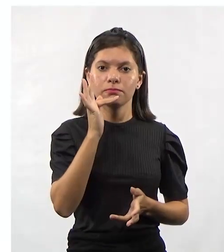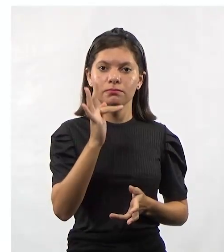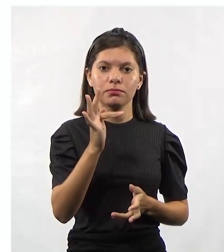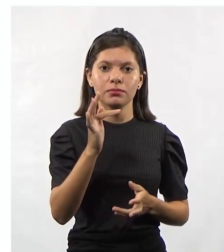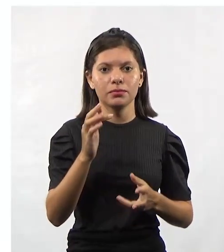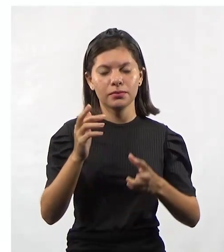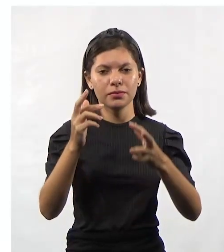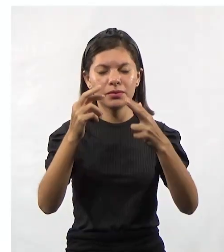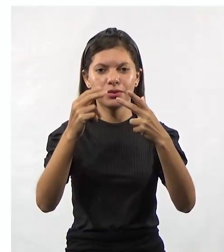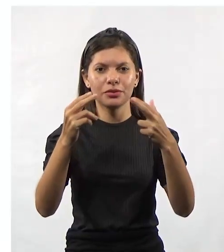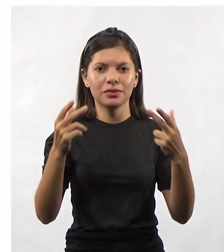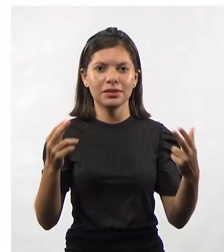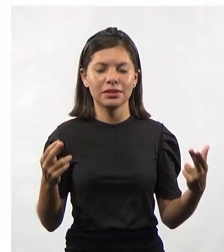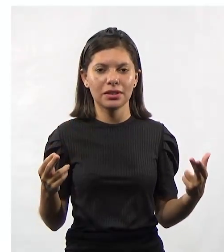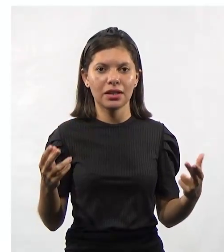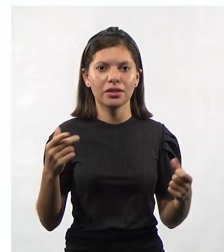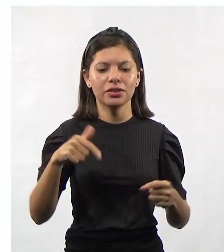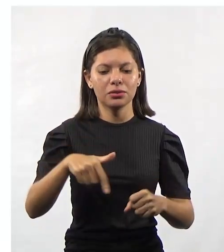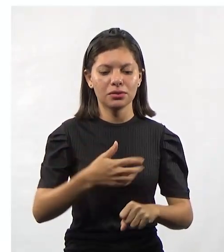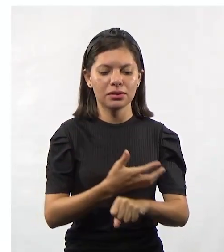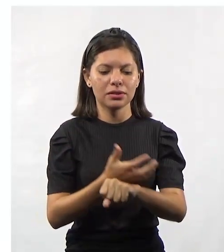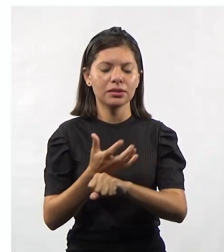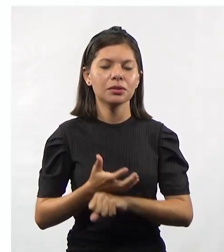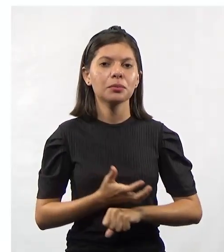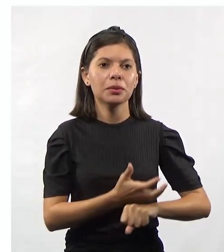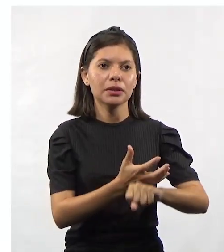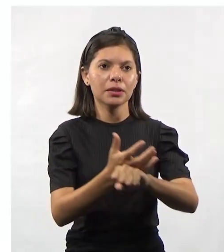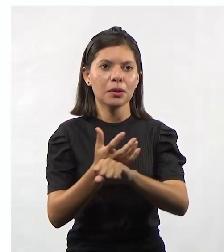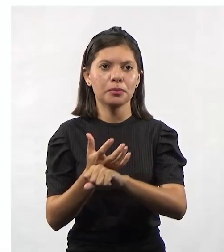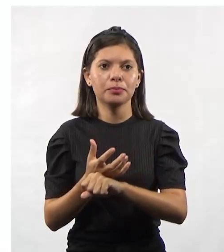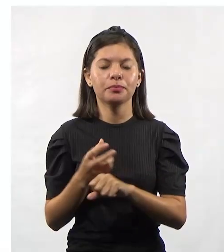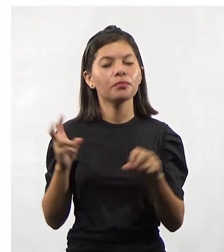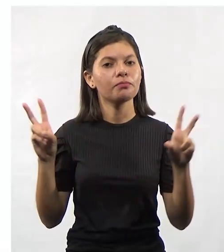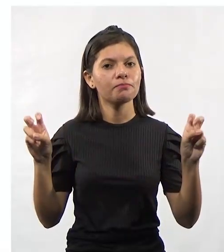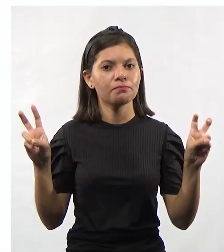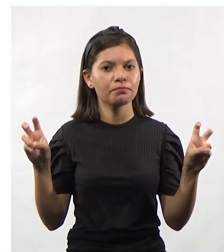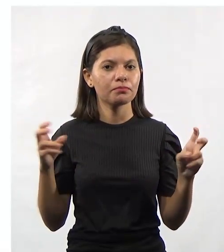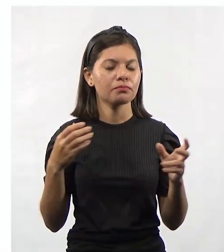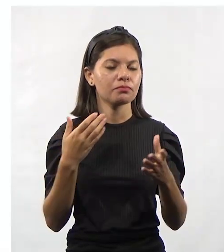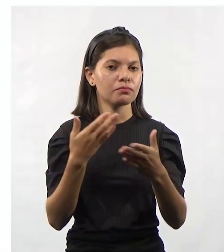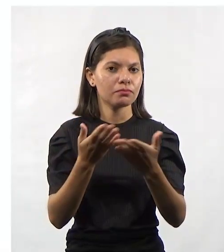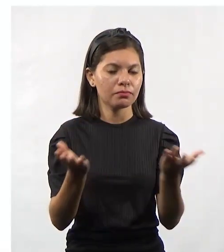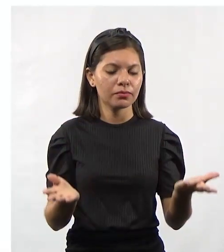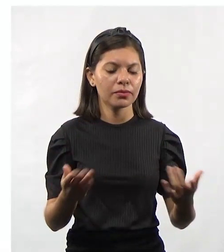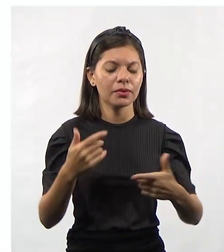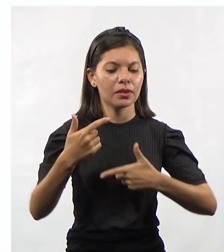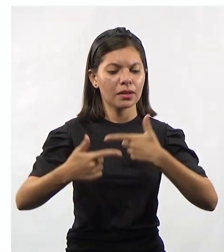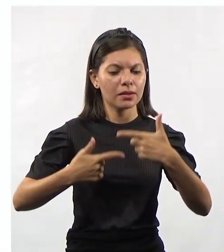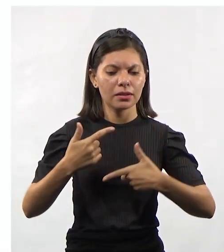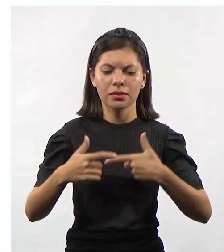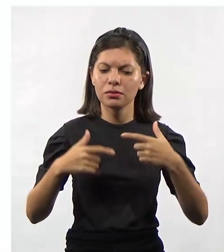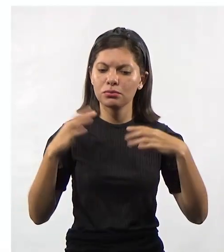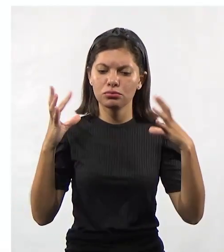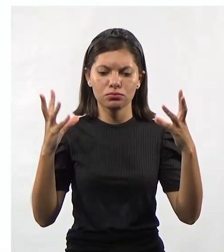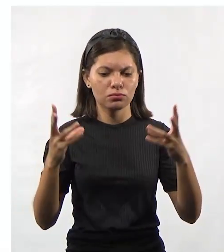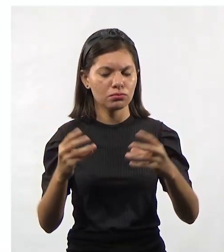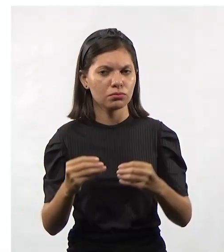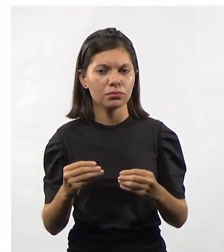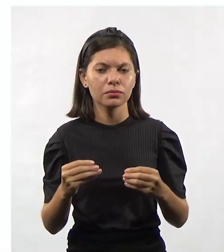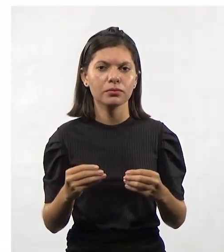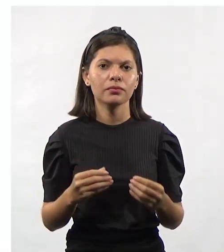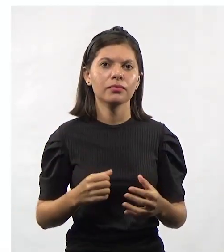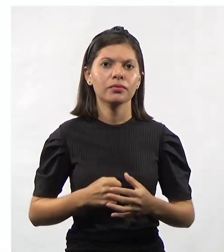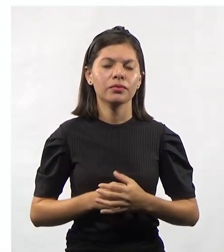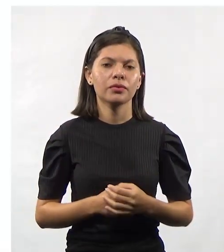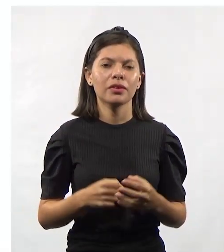gente fala de diversidade, pessoal, que é a nossa disciplina e é o tema que vocês estão trabalhando, a